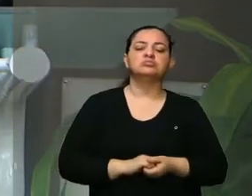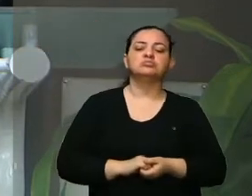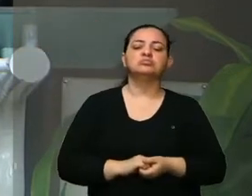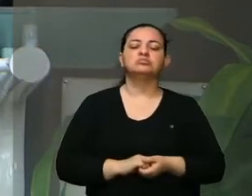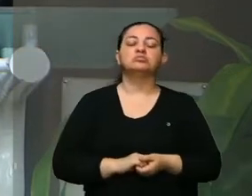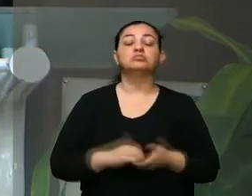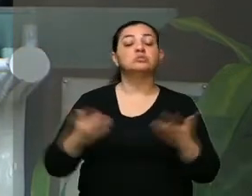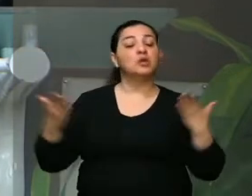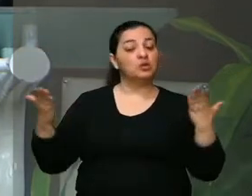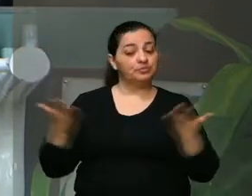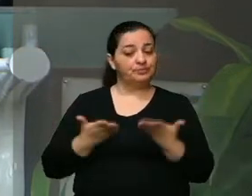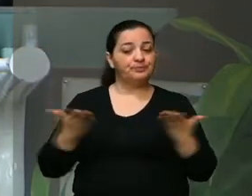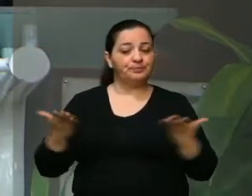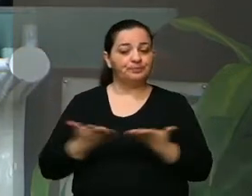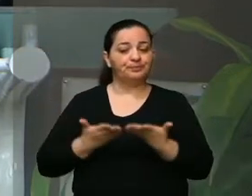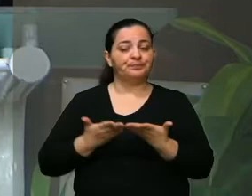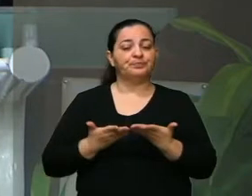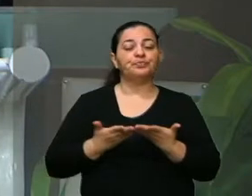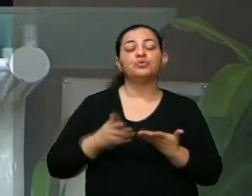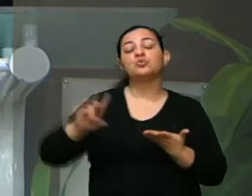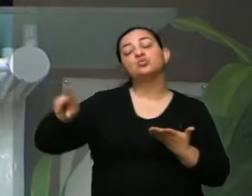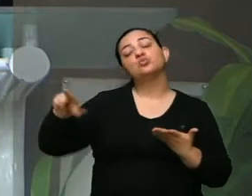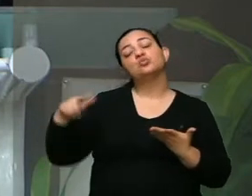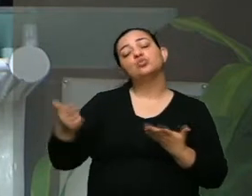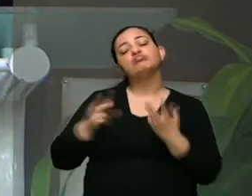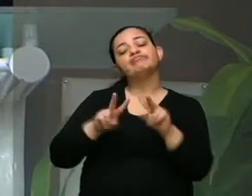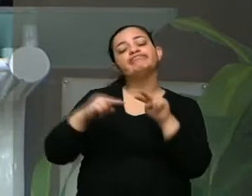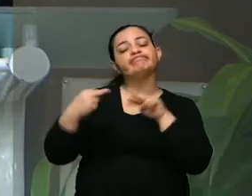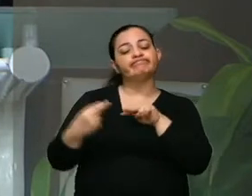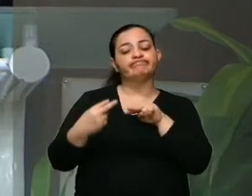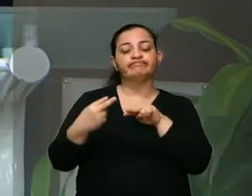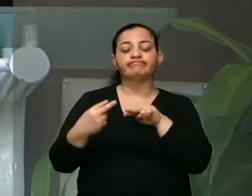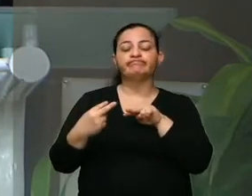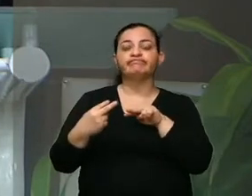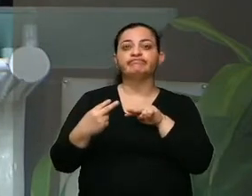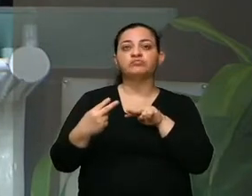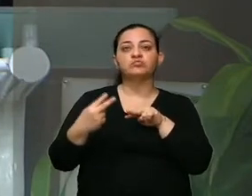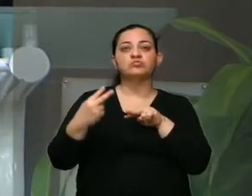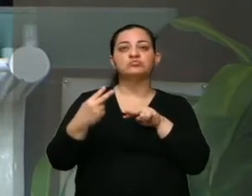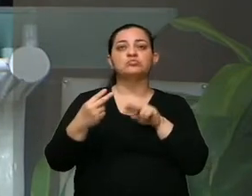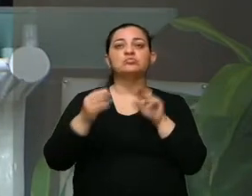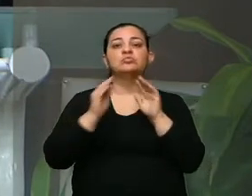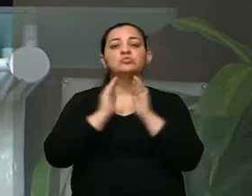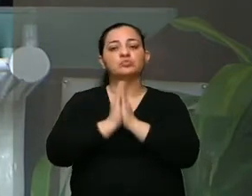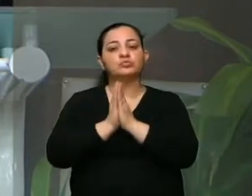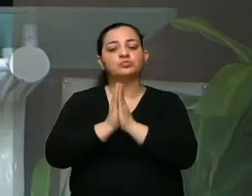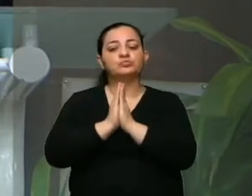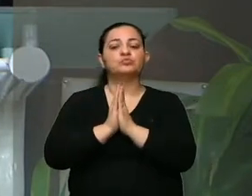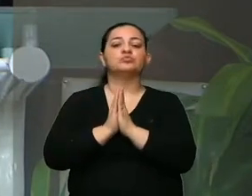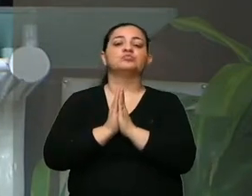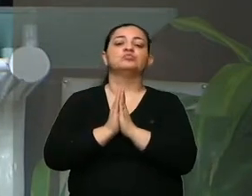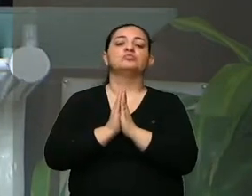agora por outro lado não não me ouçam mais